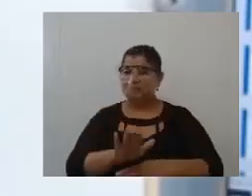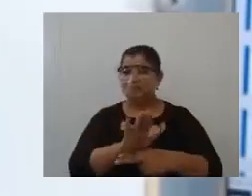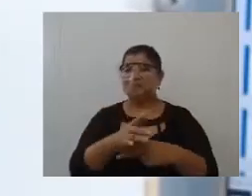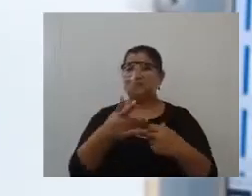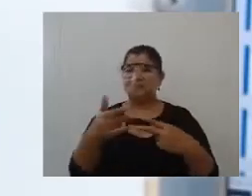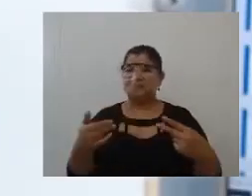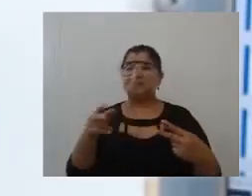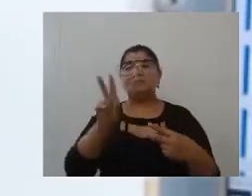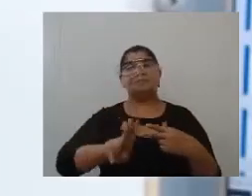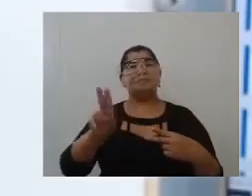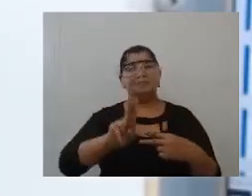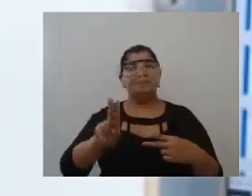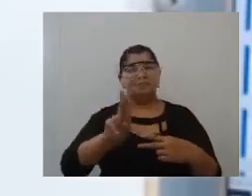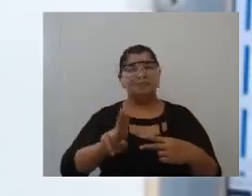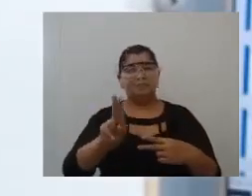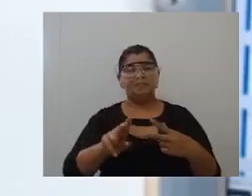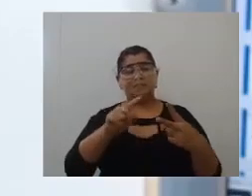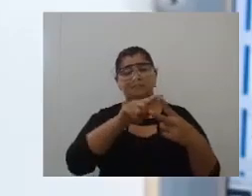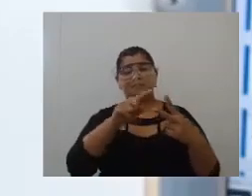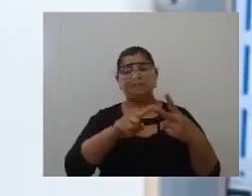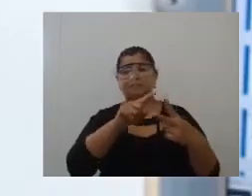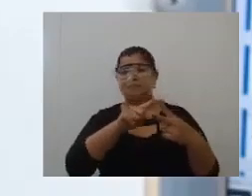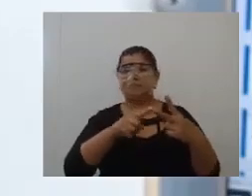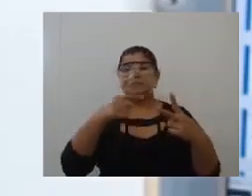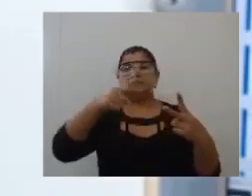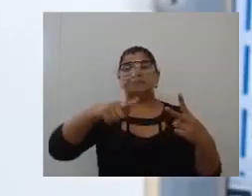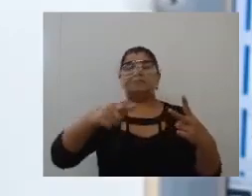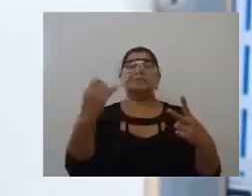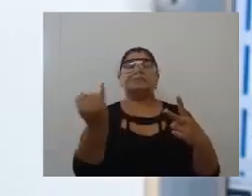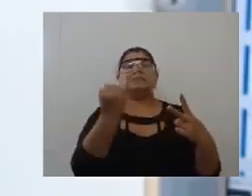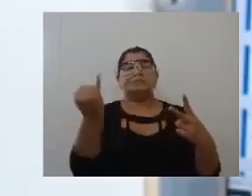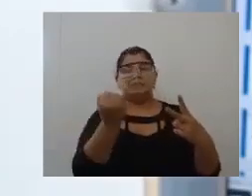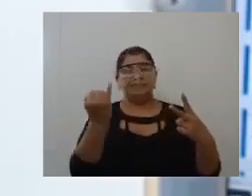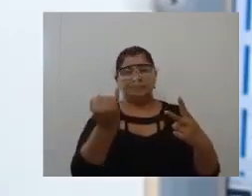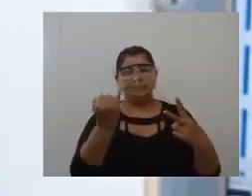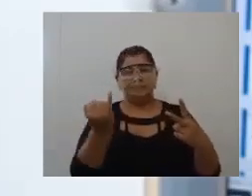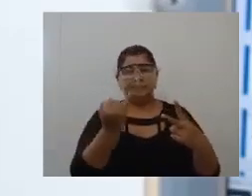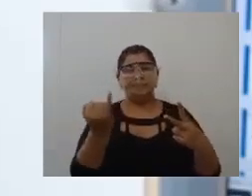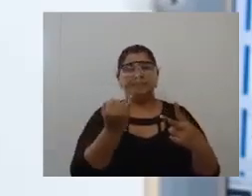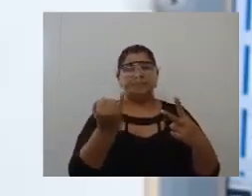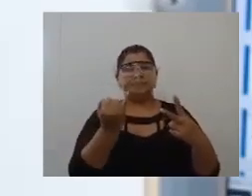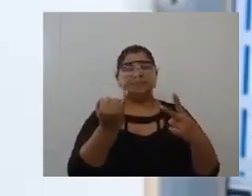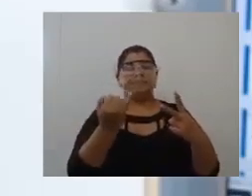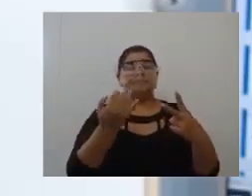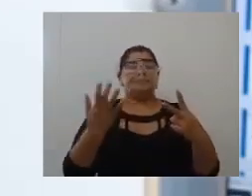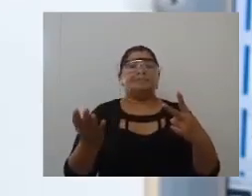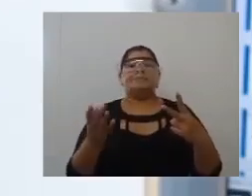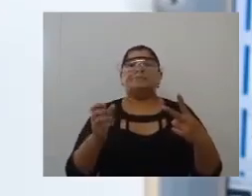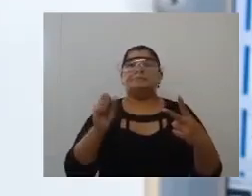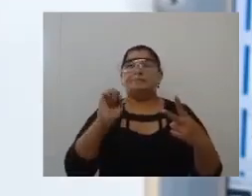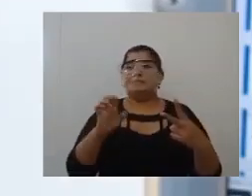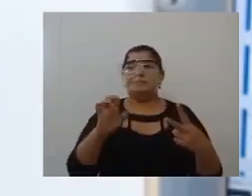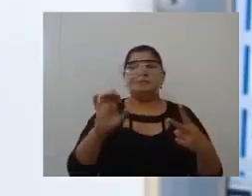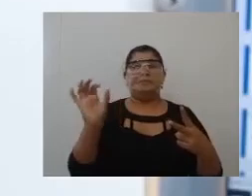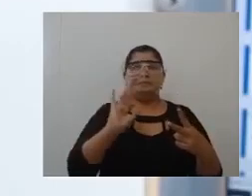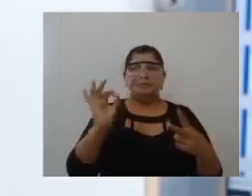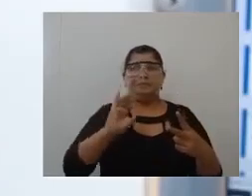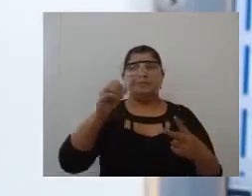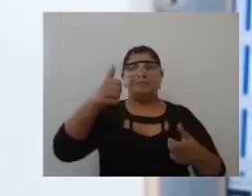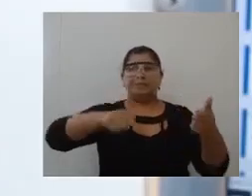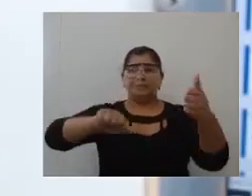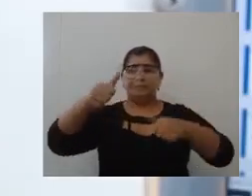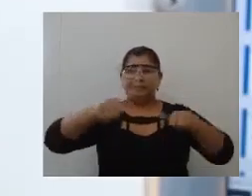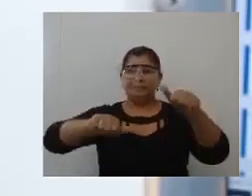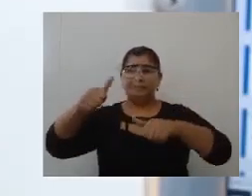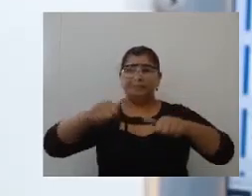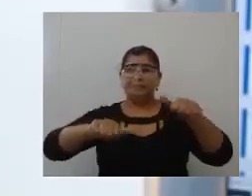É utilidade. Essa dupla avaliação tem de ser feita. E a não avaliação, por